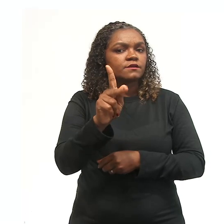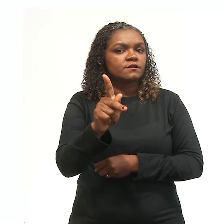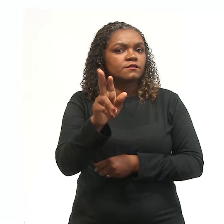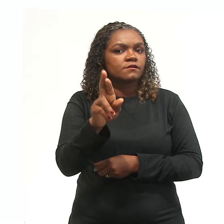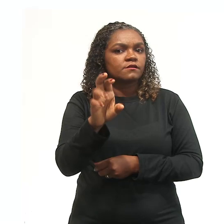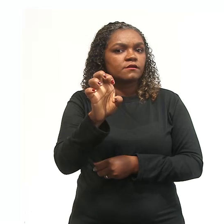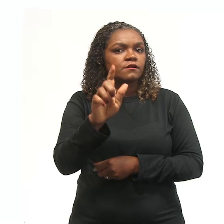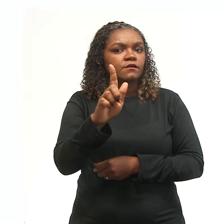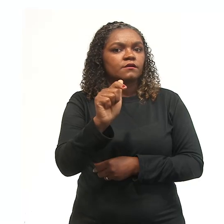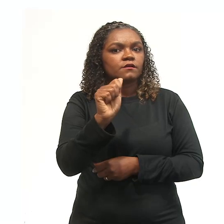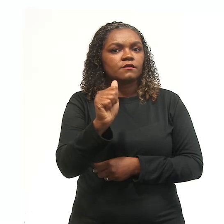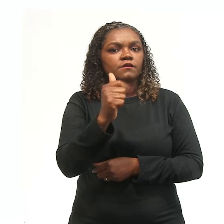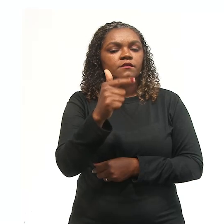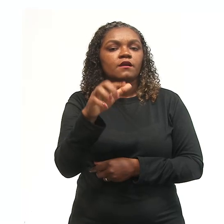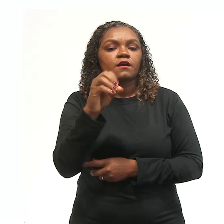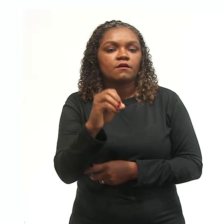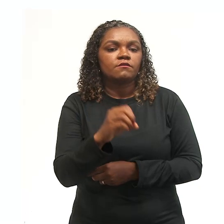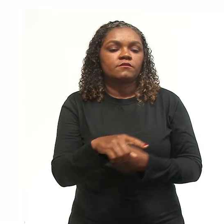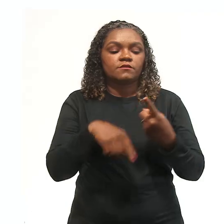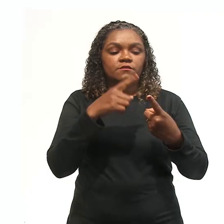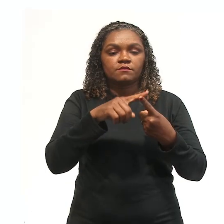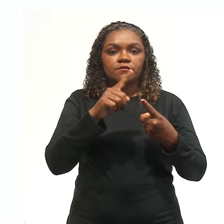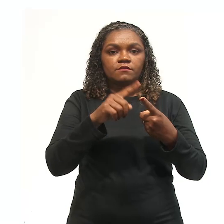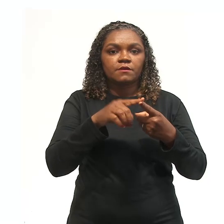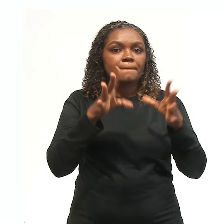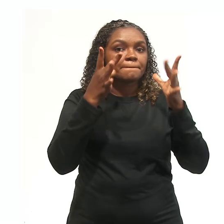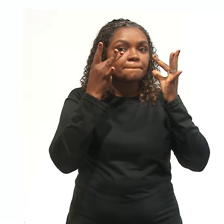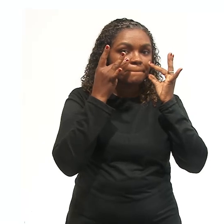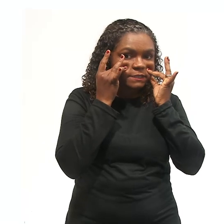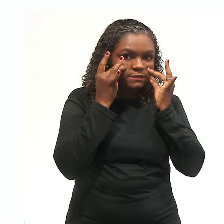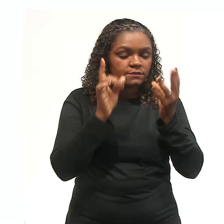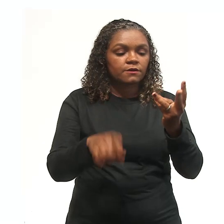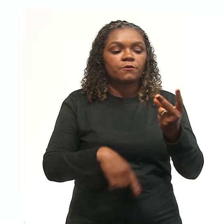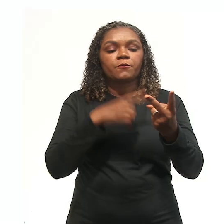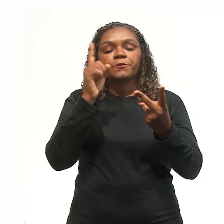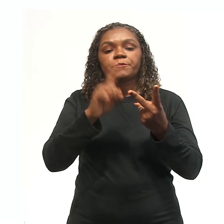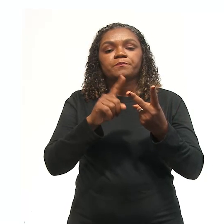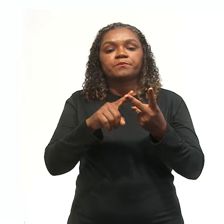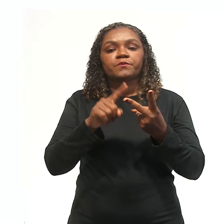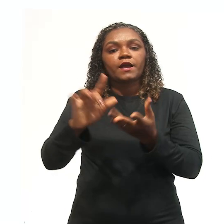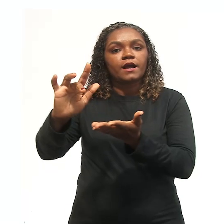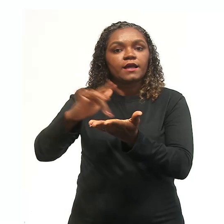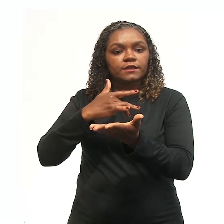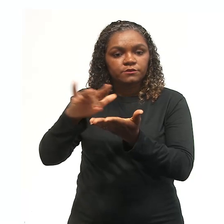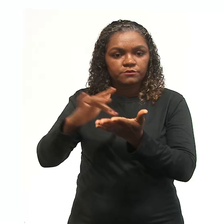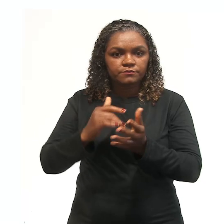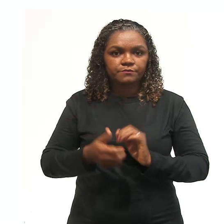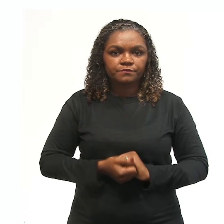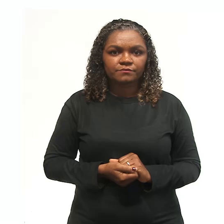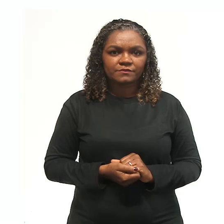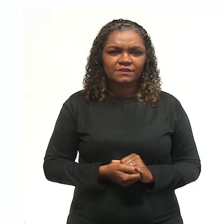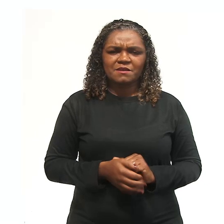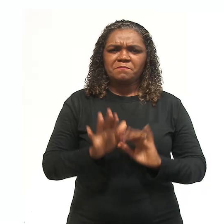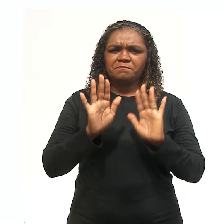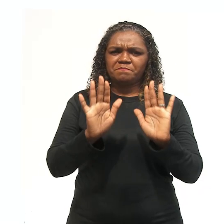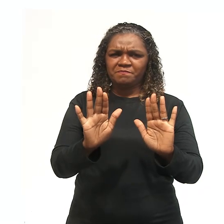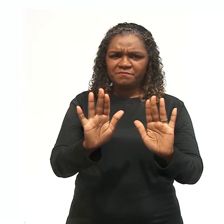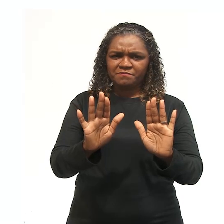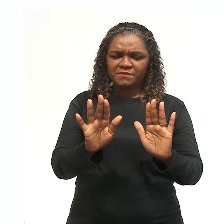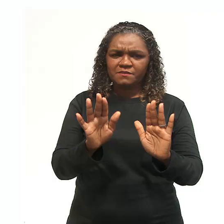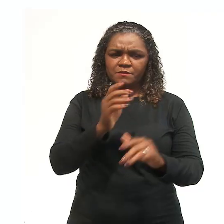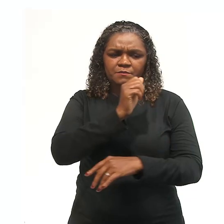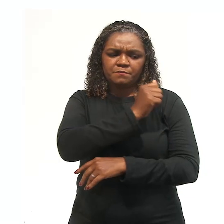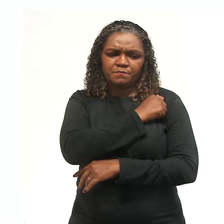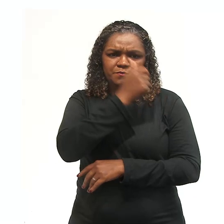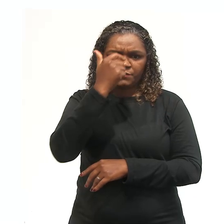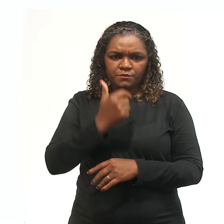primeira delas seria presencial e a segunda, eletrônico. Professor, quer dizer que ainda existe a possibilidade de haver